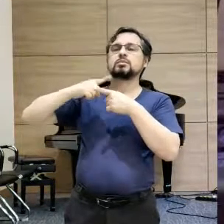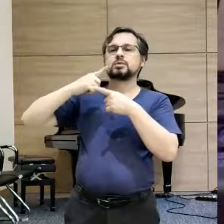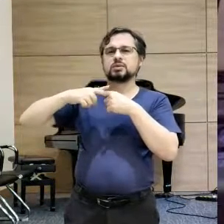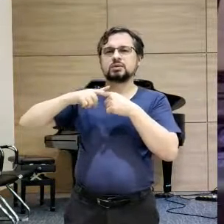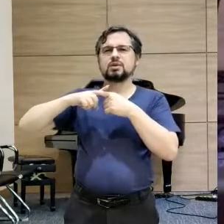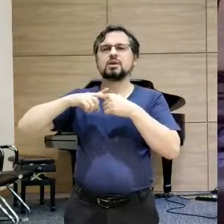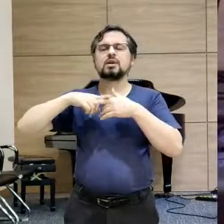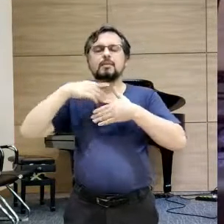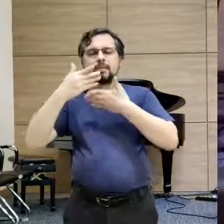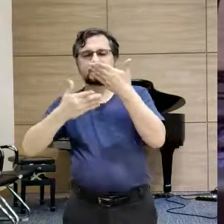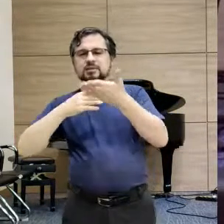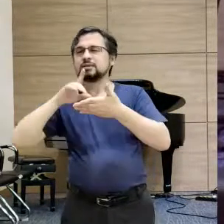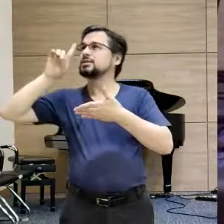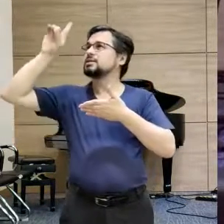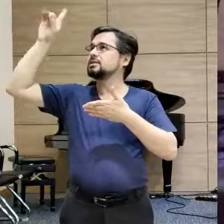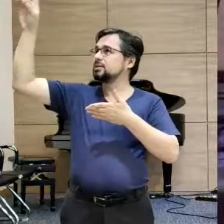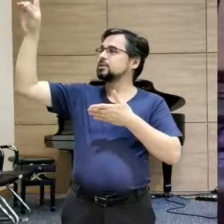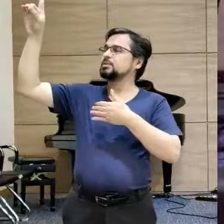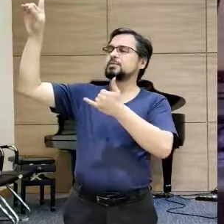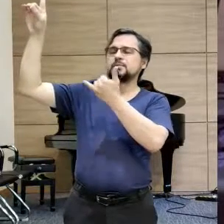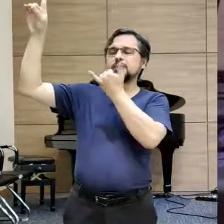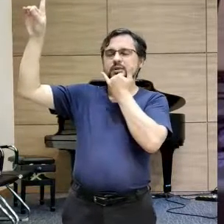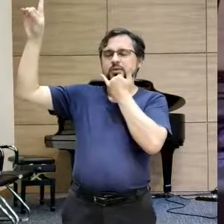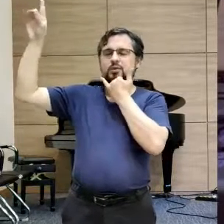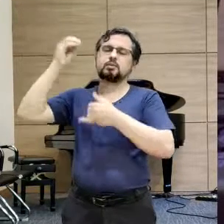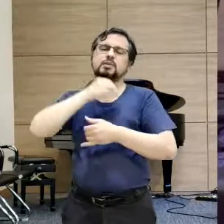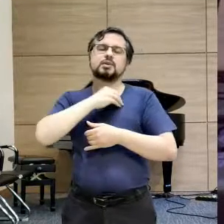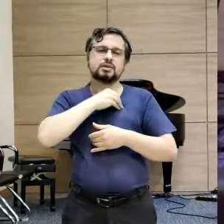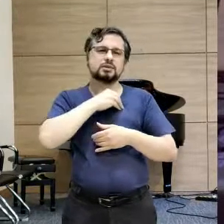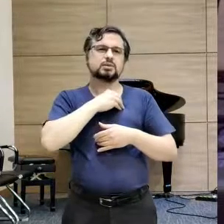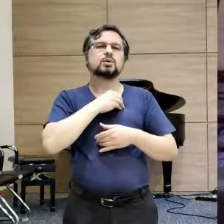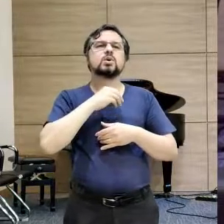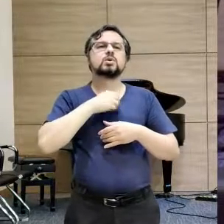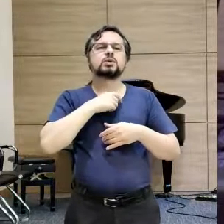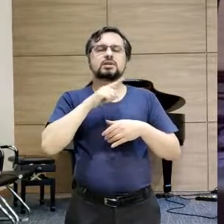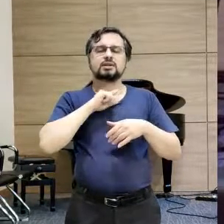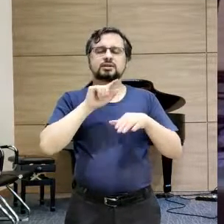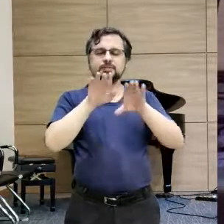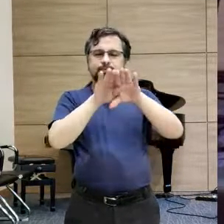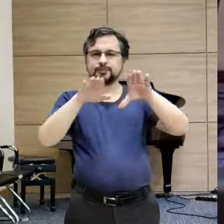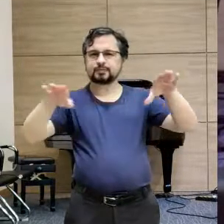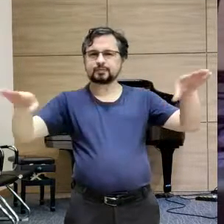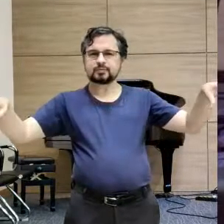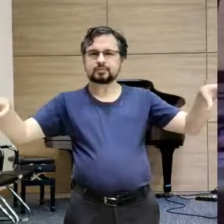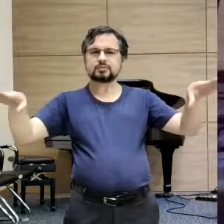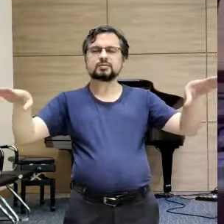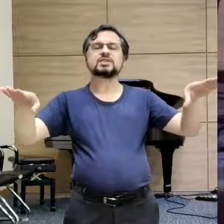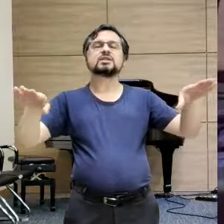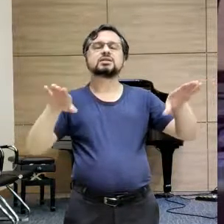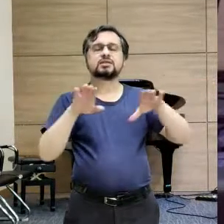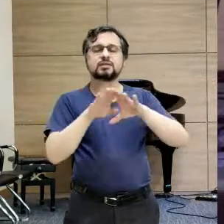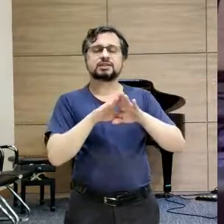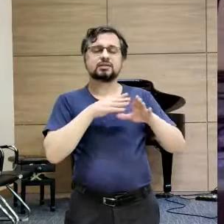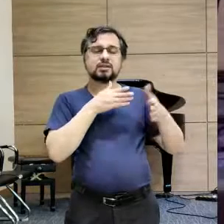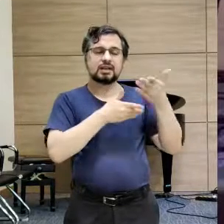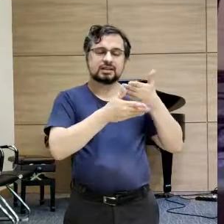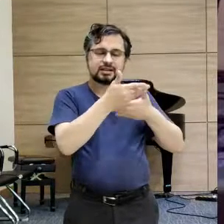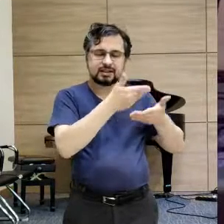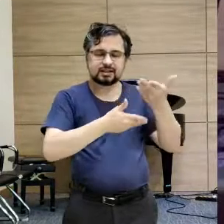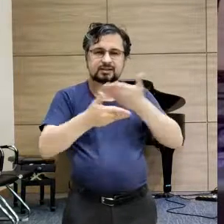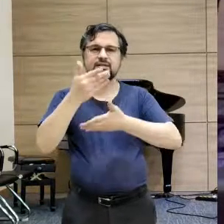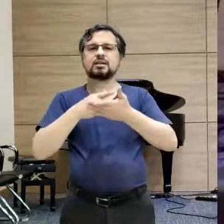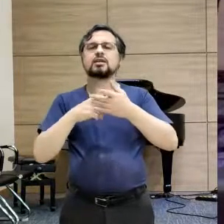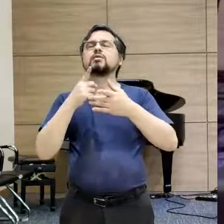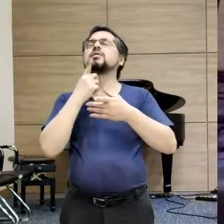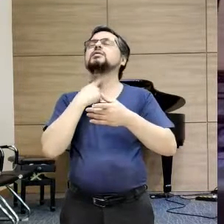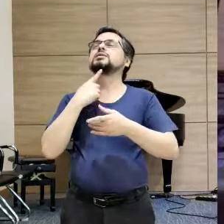seus pecados, aquilo que está na horizontalidade vai sendo tratado segundo a sua vontade, segundo a sua